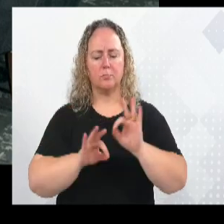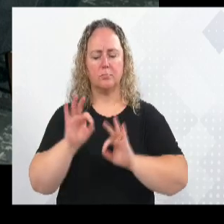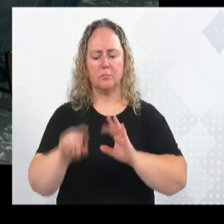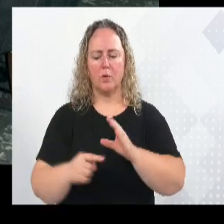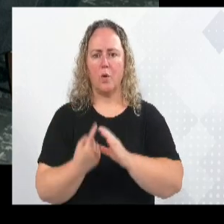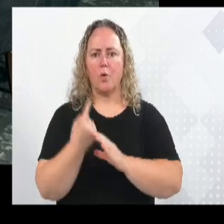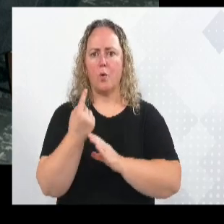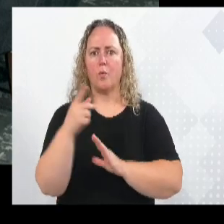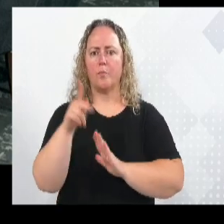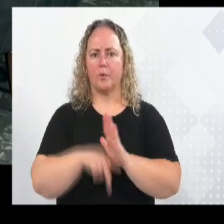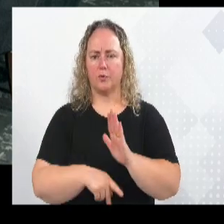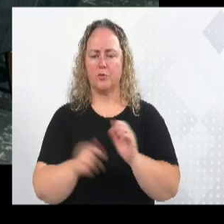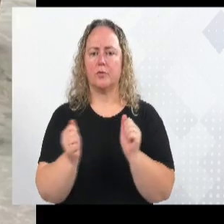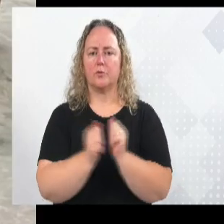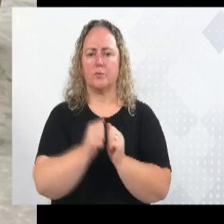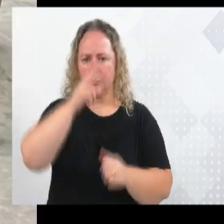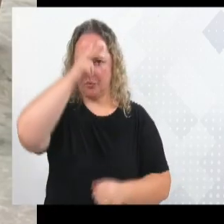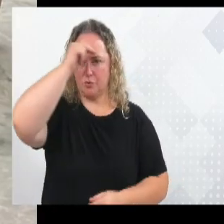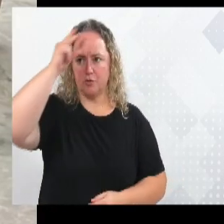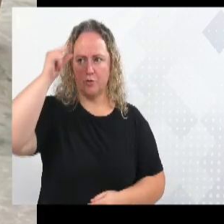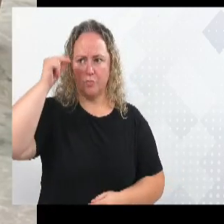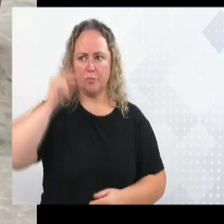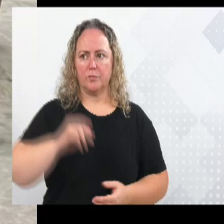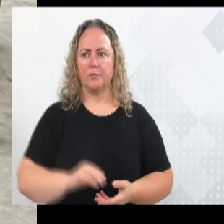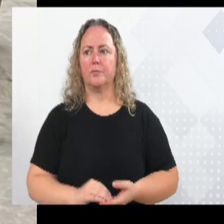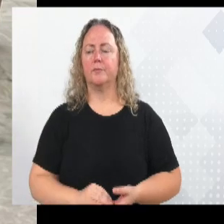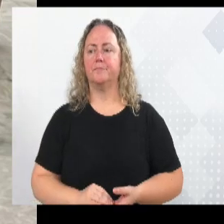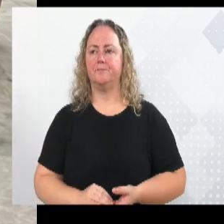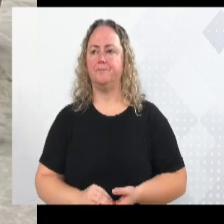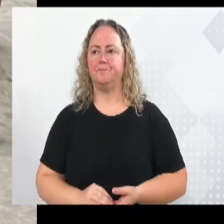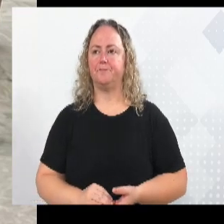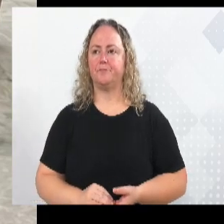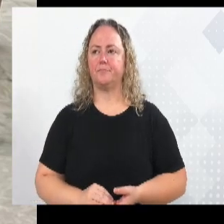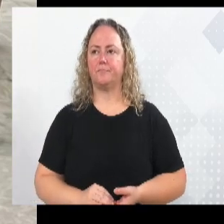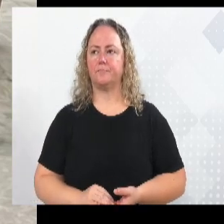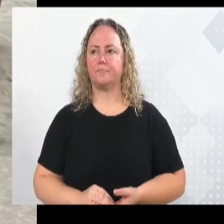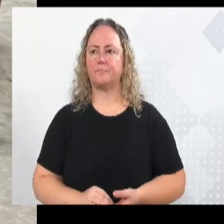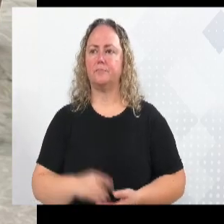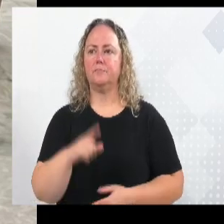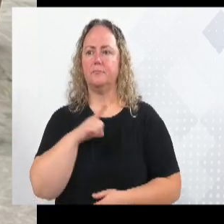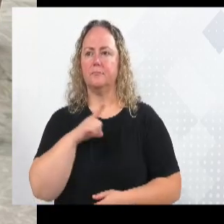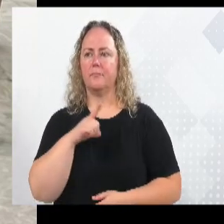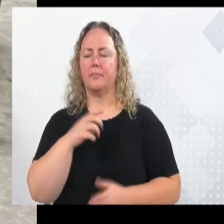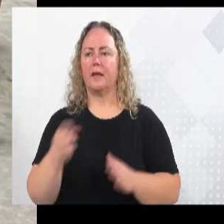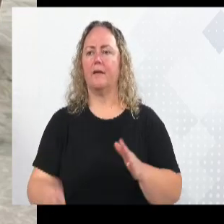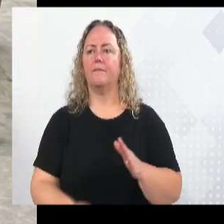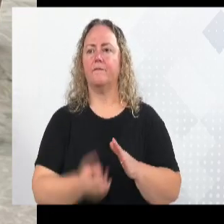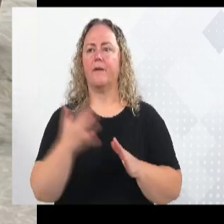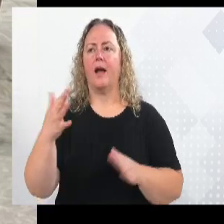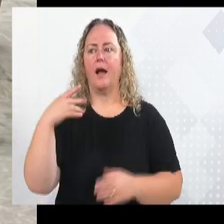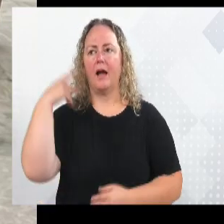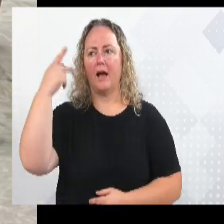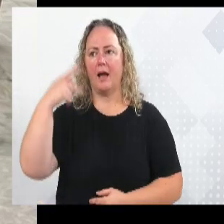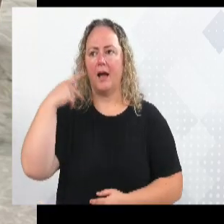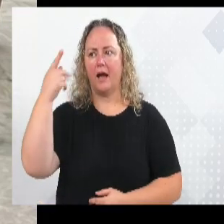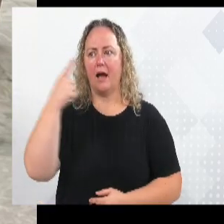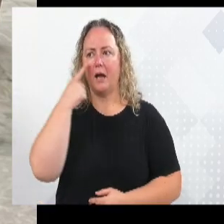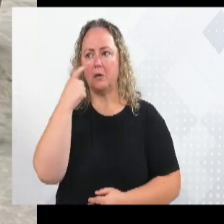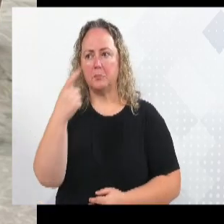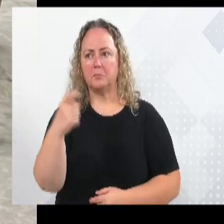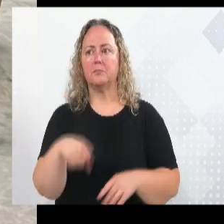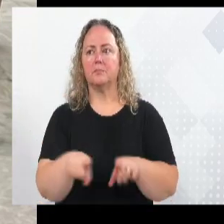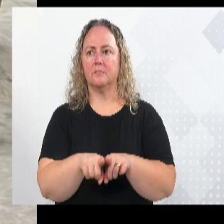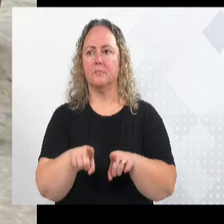único projeto foi com o prefeito tivemos lá vários parlamentares que se interessaram e Isso demonstrou aí